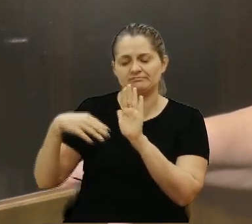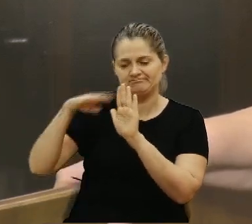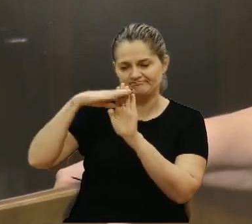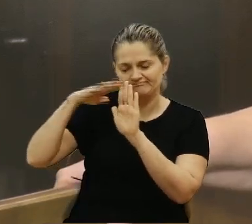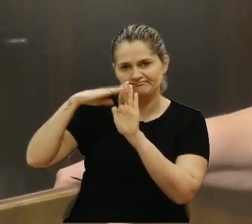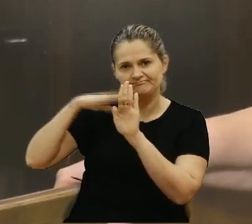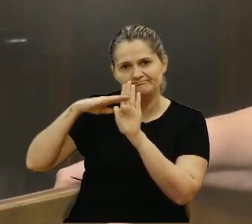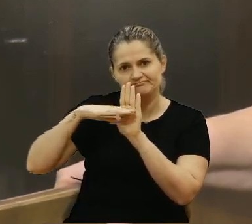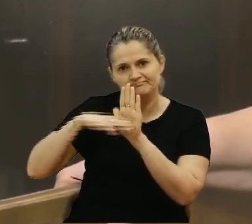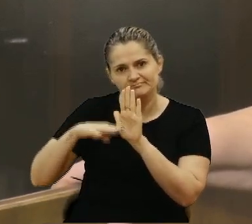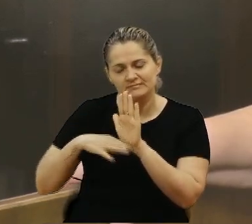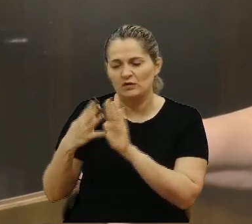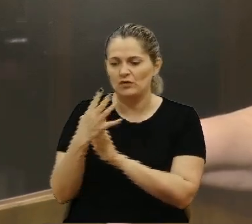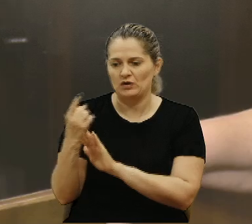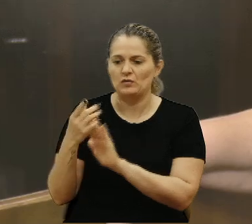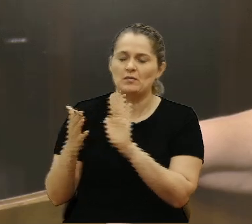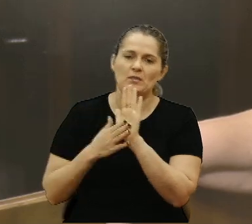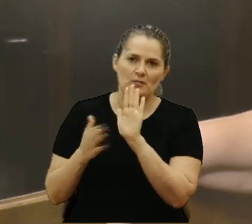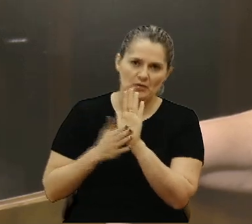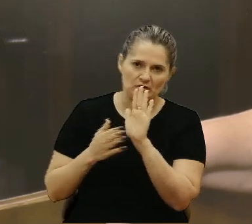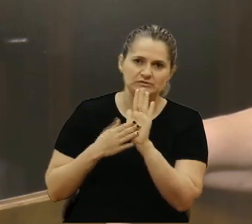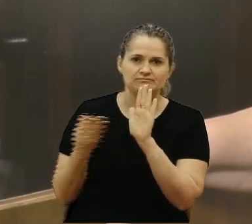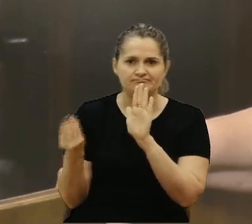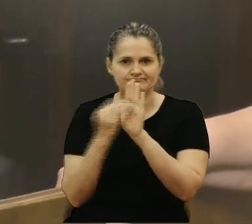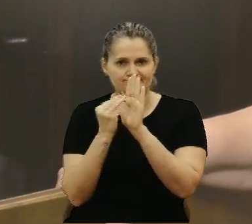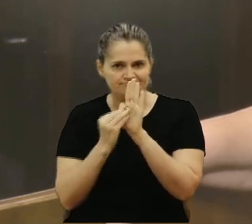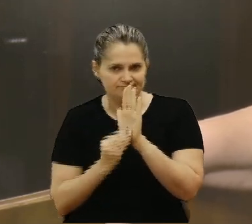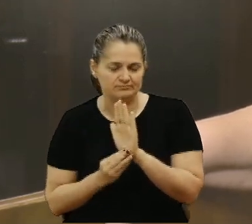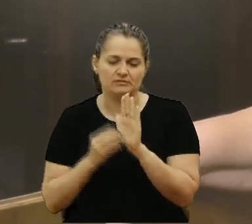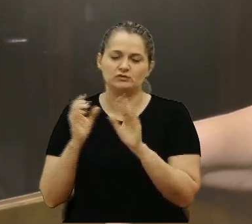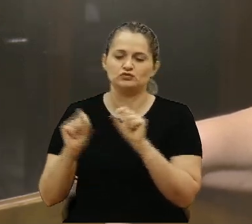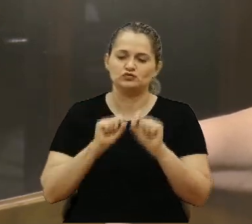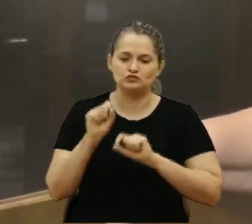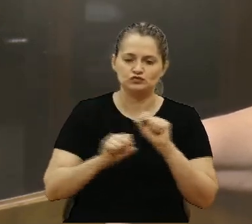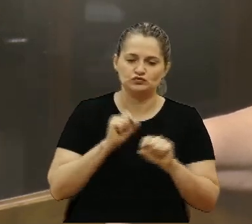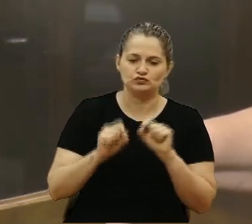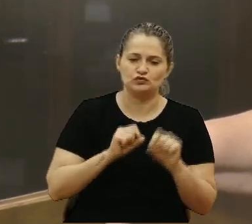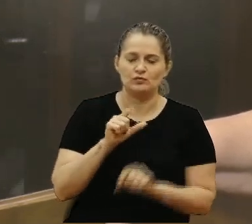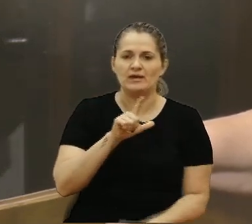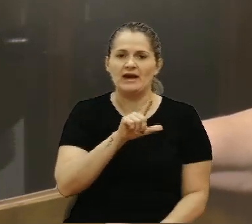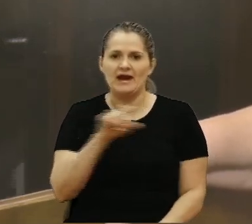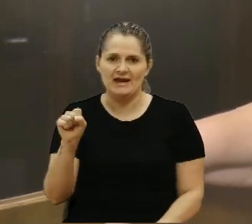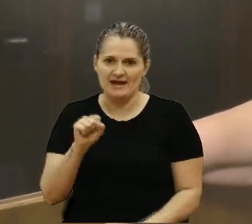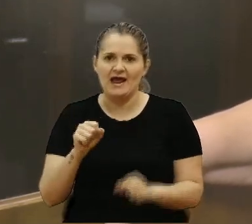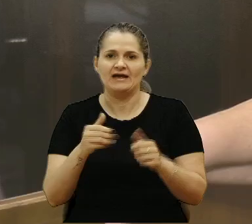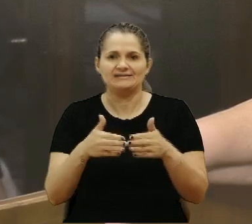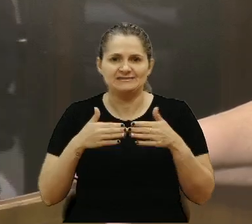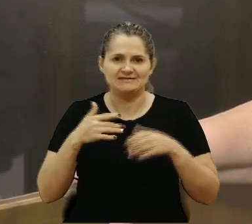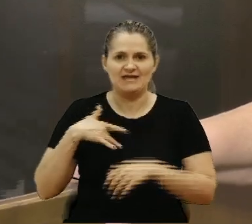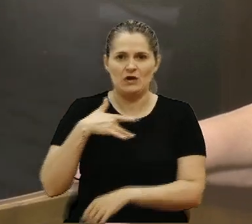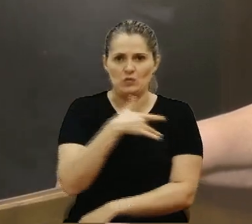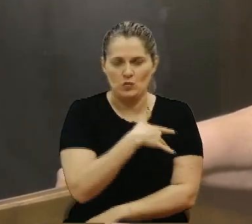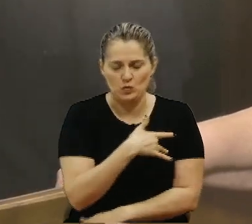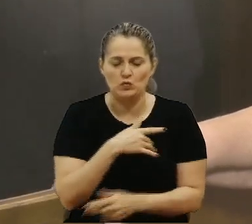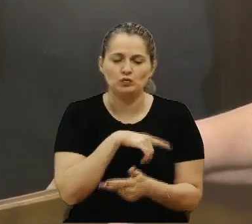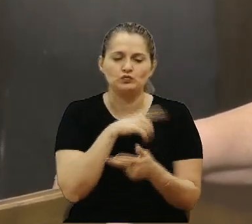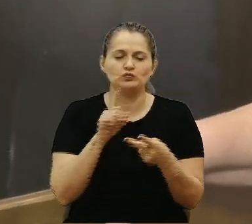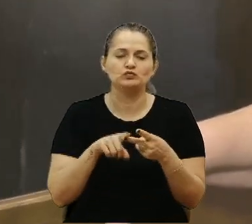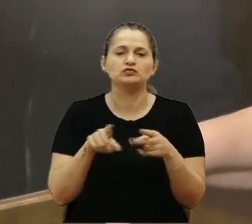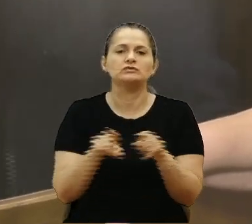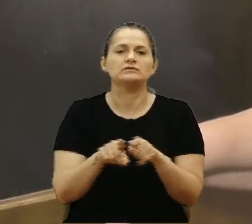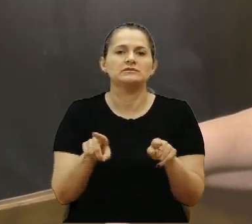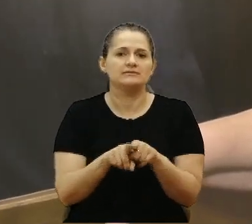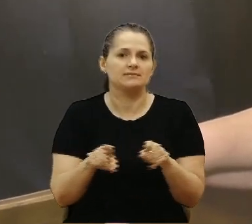desde resolver o problema das licenças saúde dos ACS, que nós conseguimos resolver, até a questão